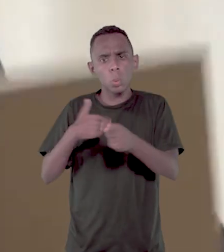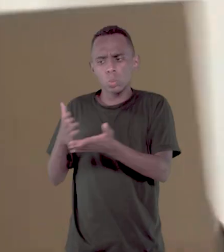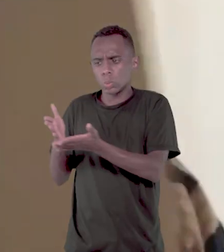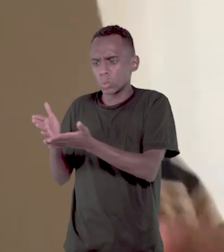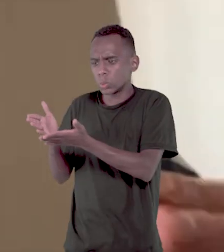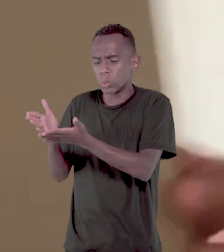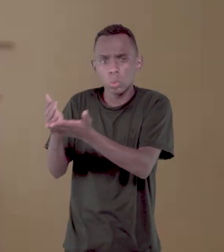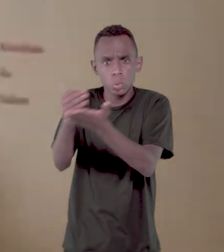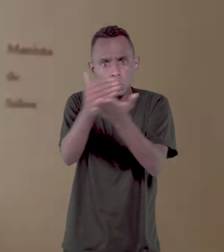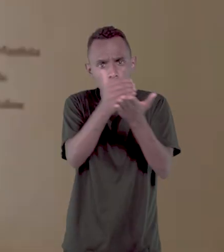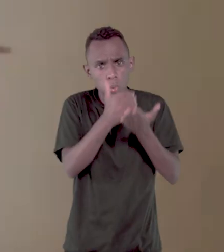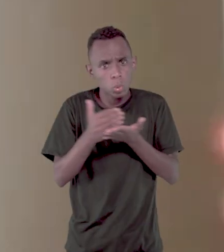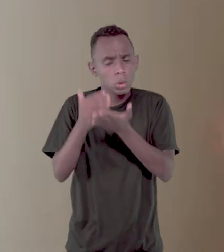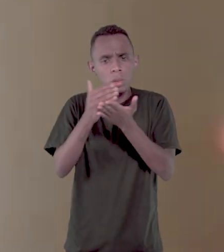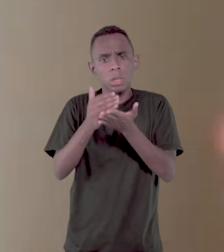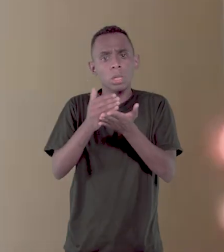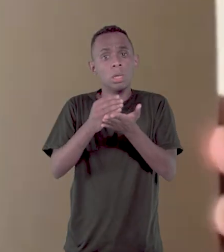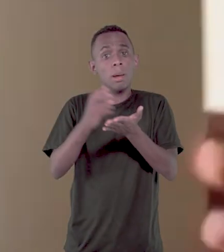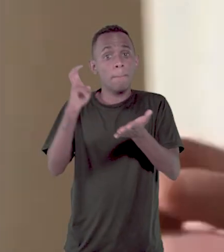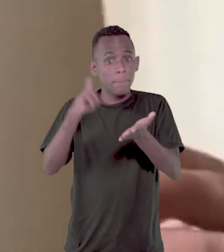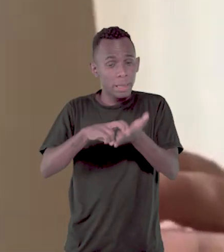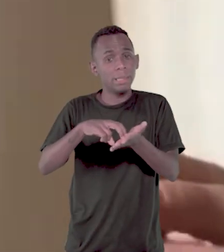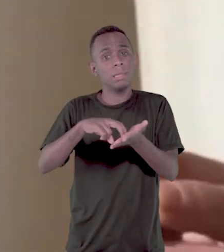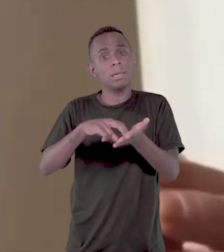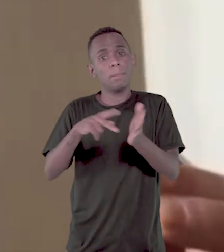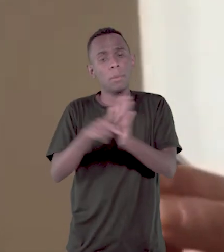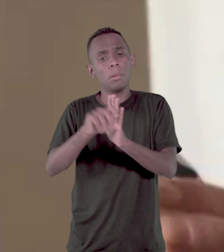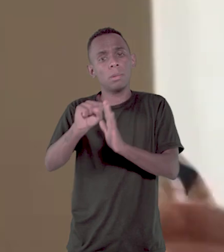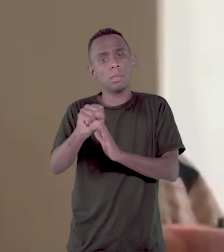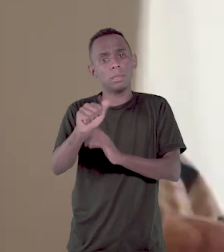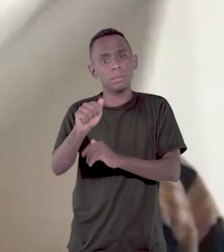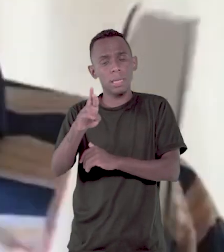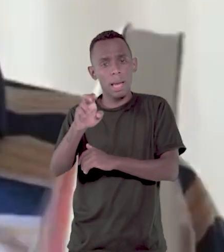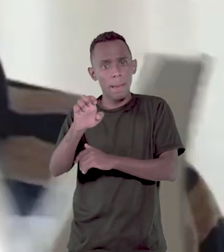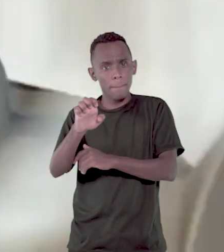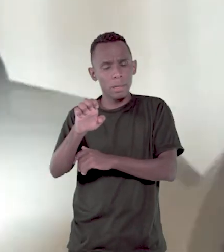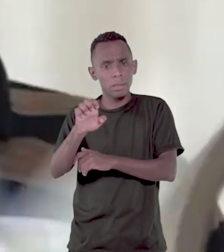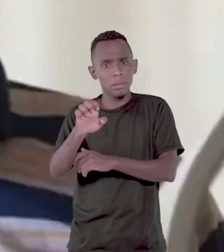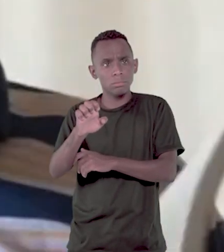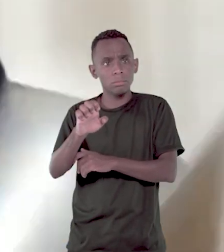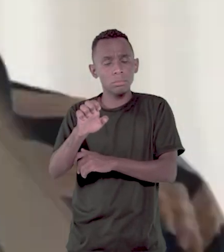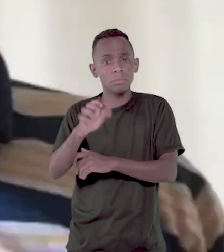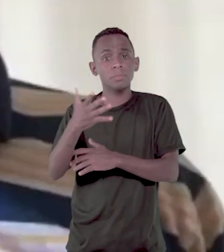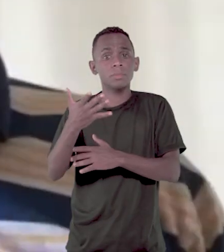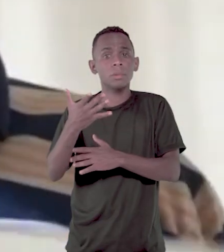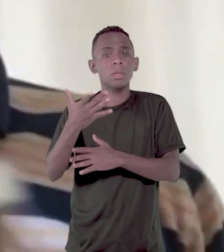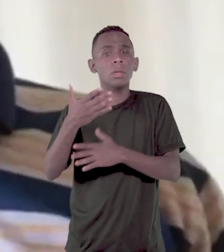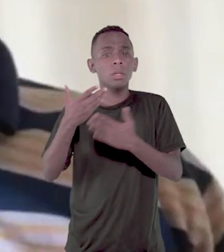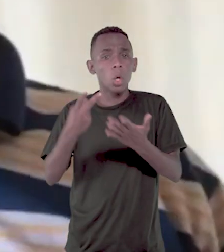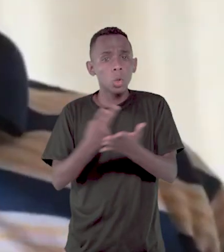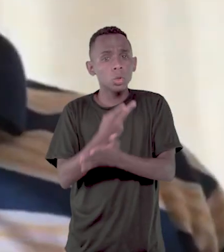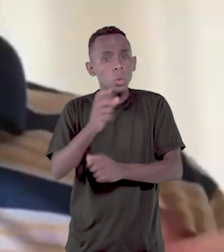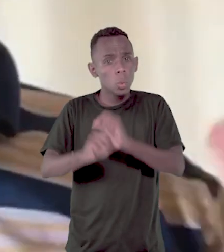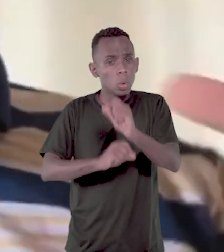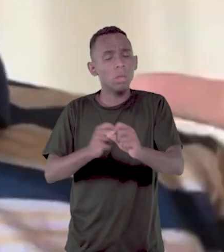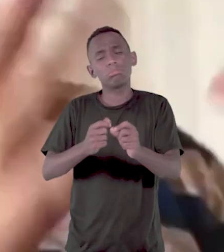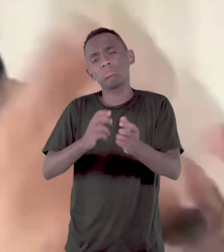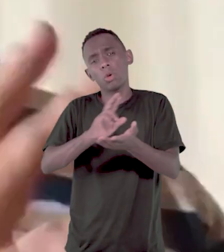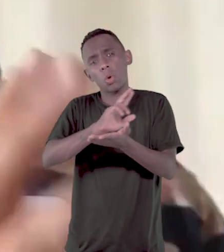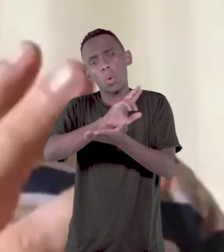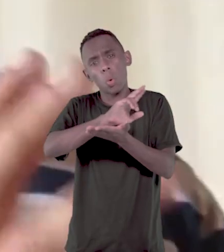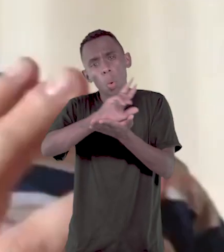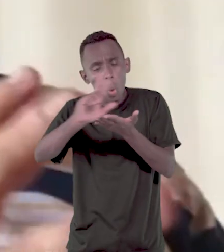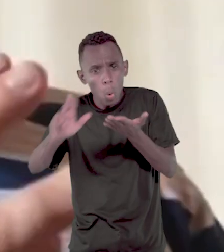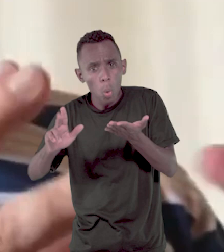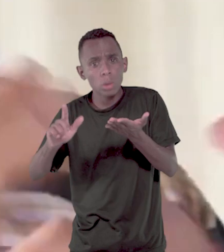também fiz uma reunião desse livrinho chamado Manhãs de Sabre, né, publicado pela Faria Silva. E então, isso